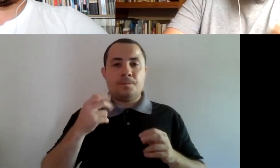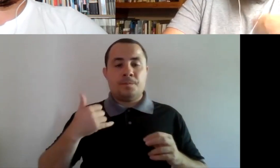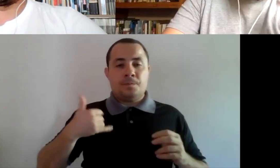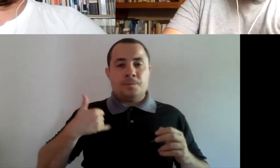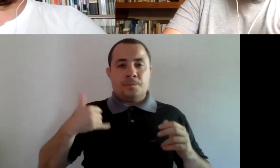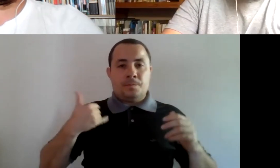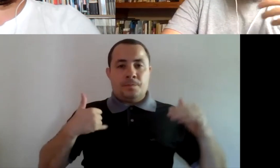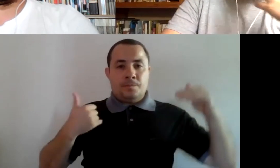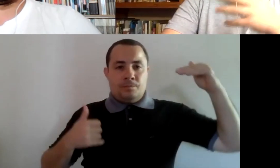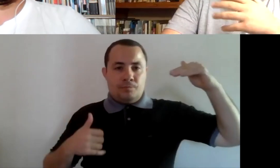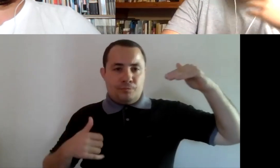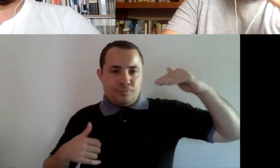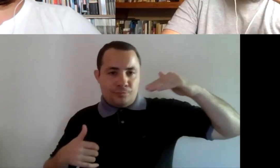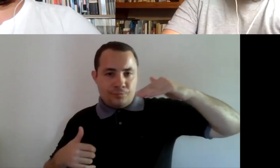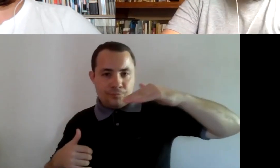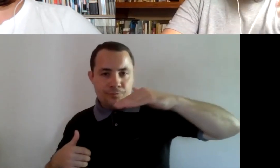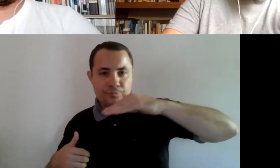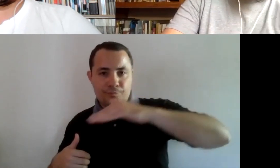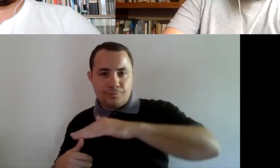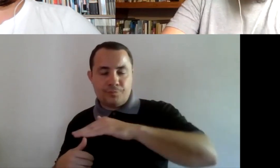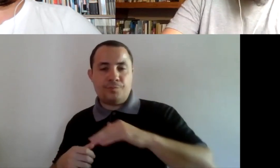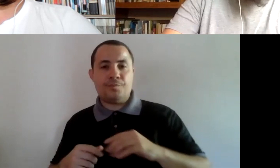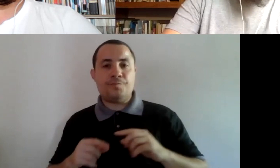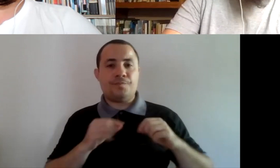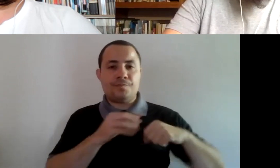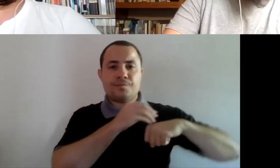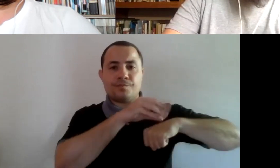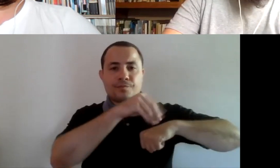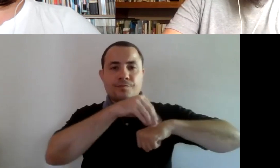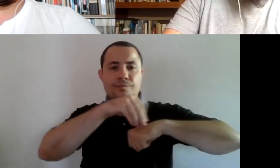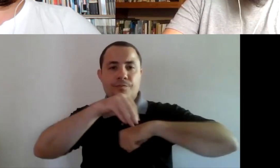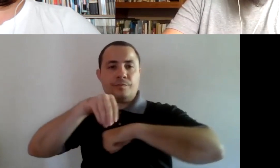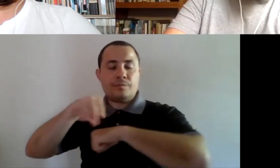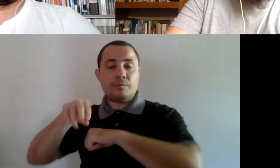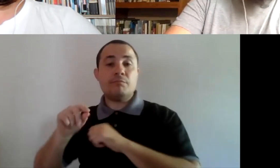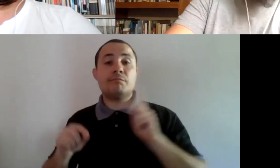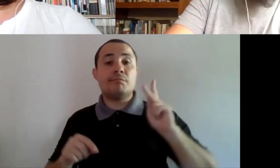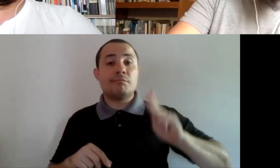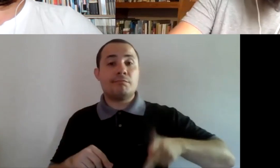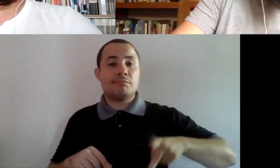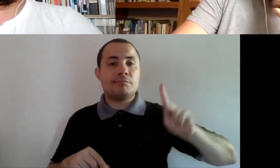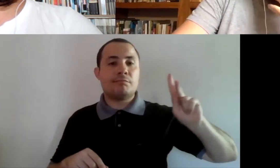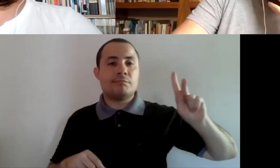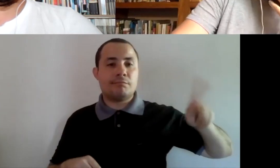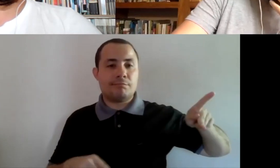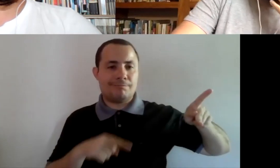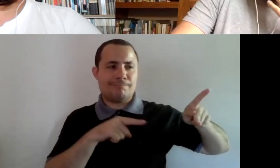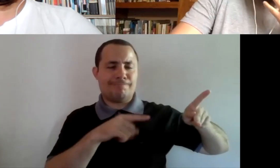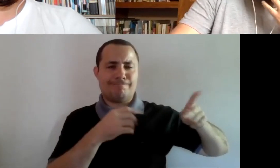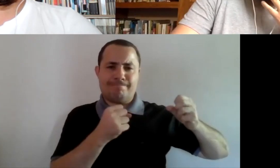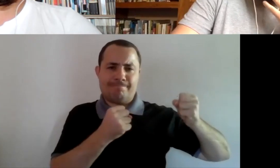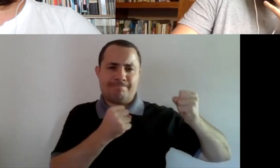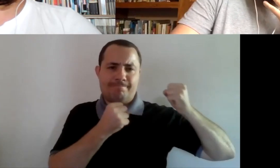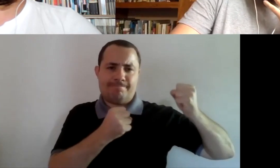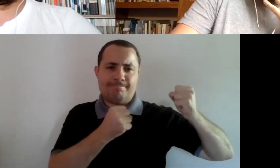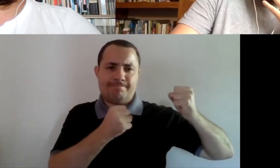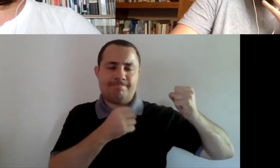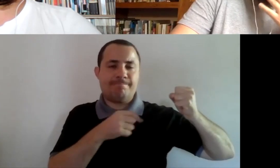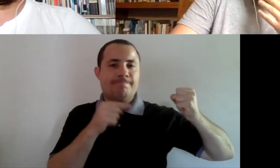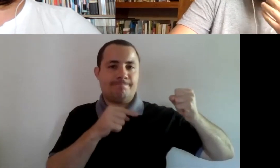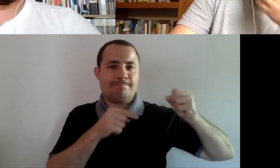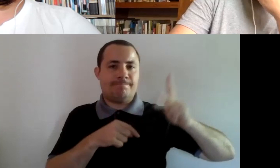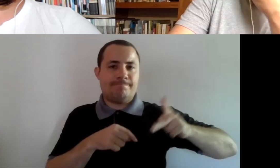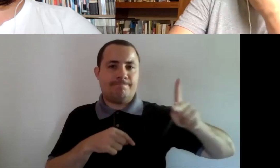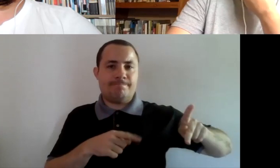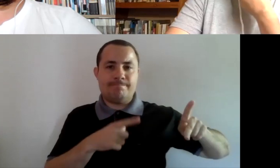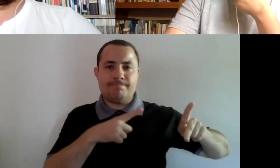indicação, e quando fala indicação de quem? Professor é o que mais tem poder, né? Então, assim,